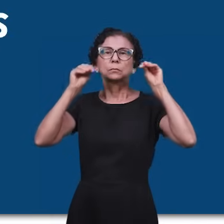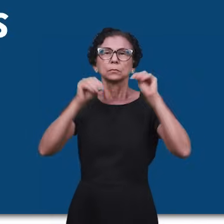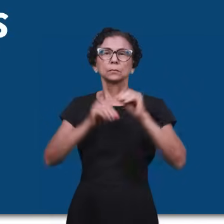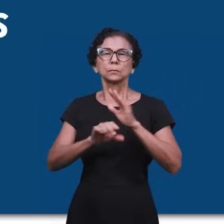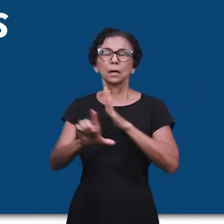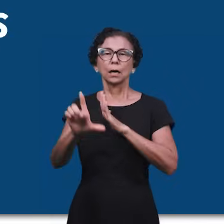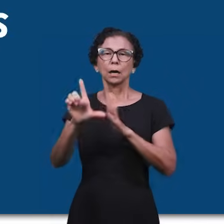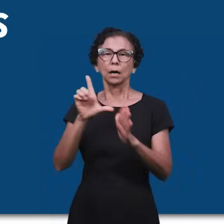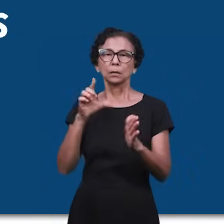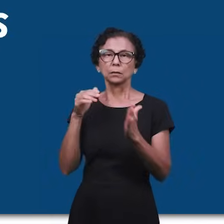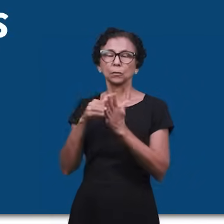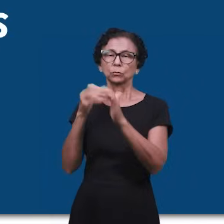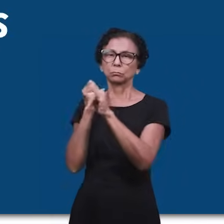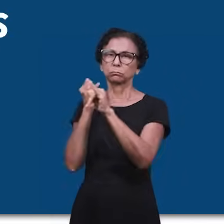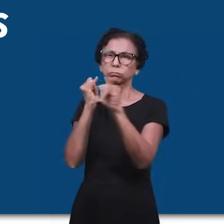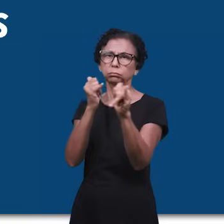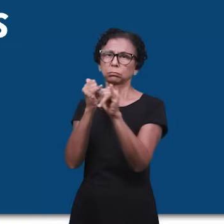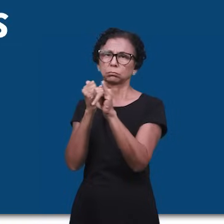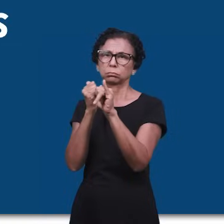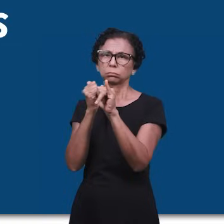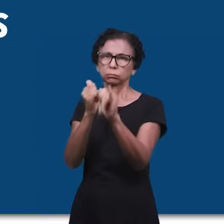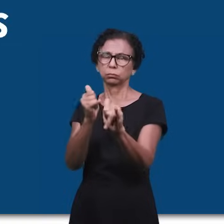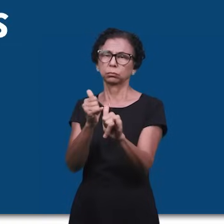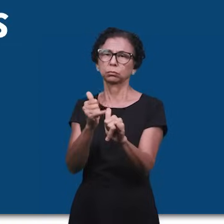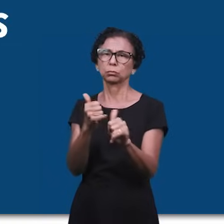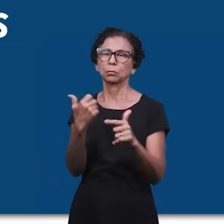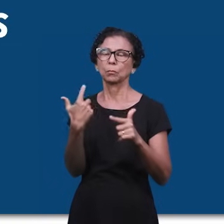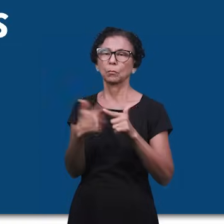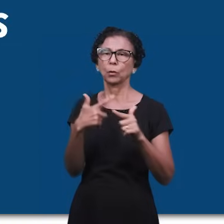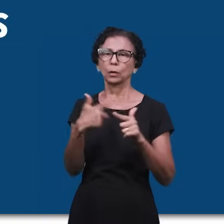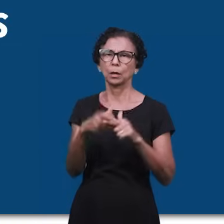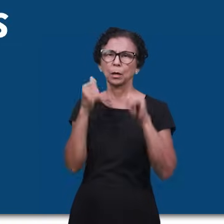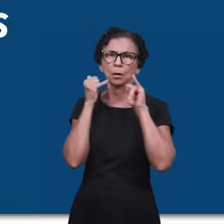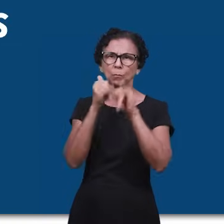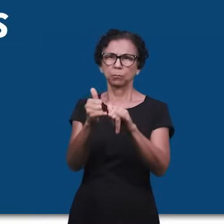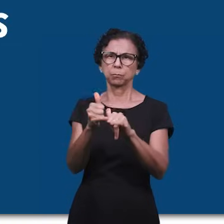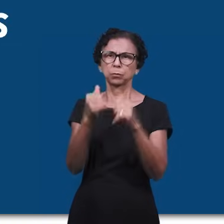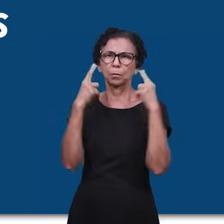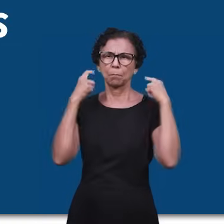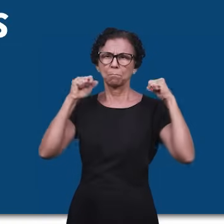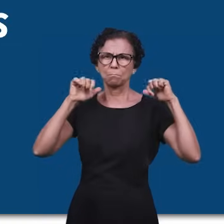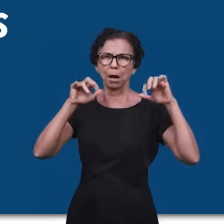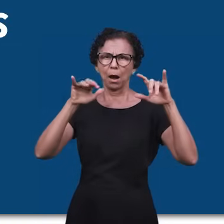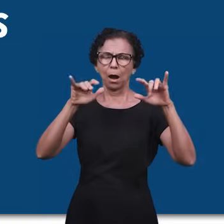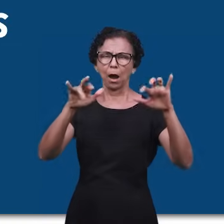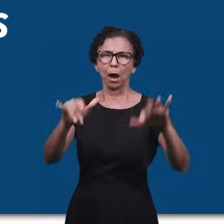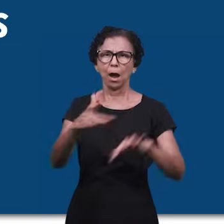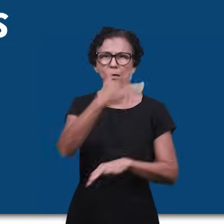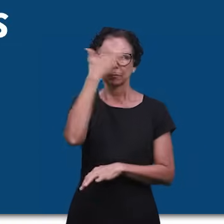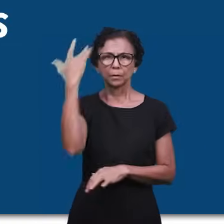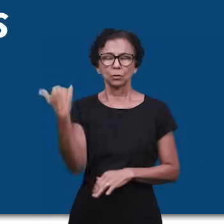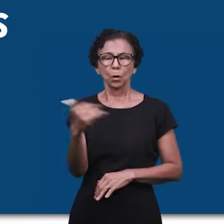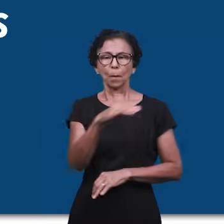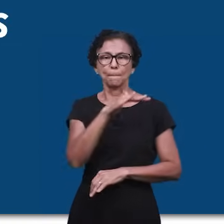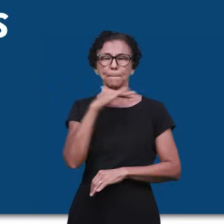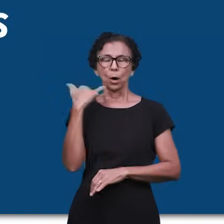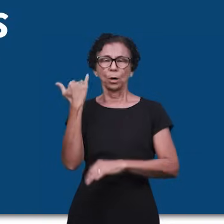a última trombeta, porque a trombeta soará, e os mortos ressuscitarão